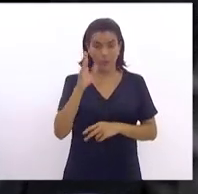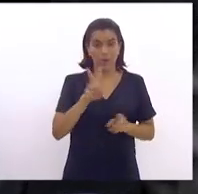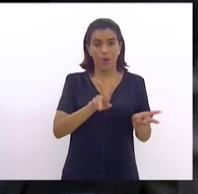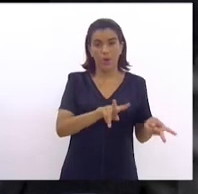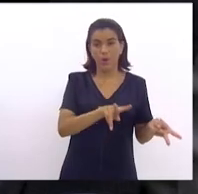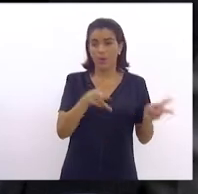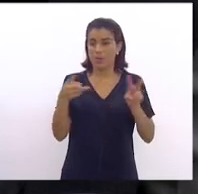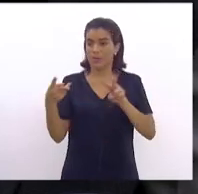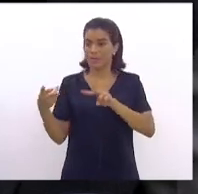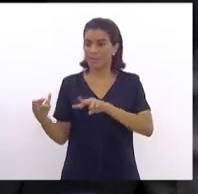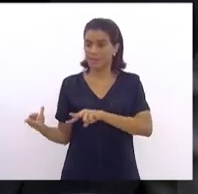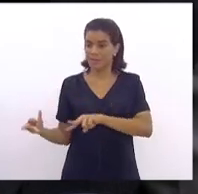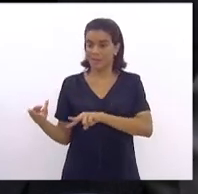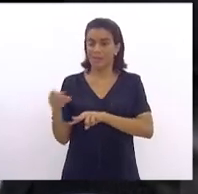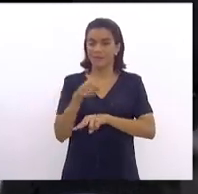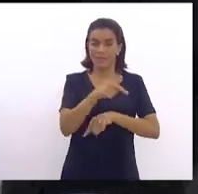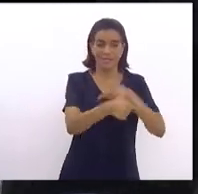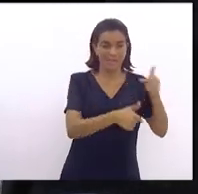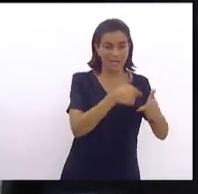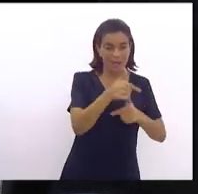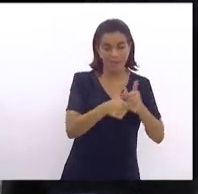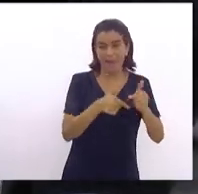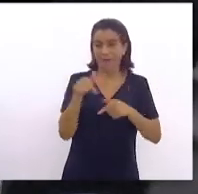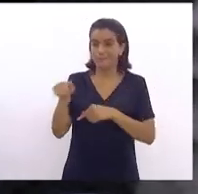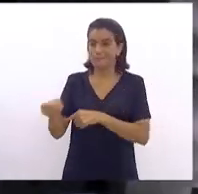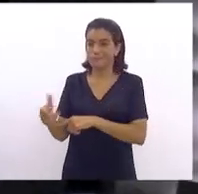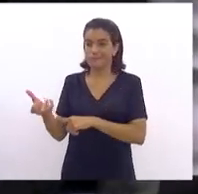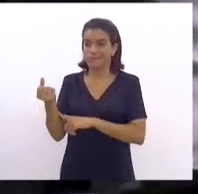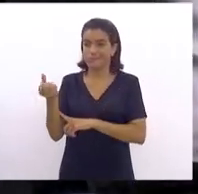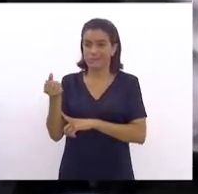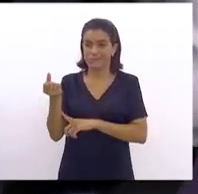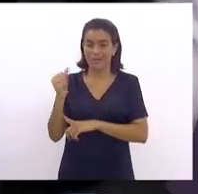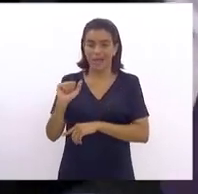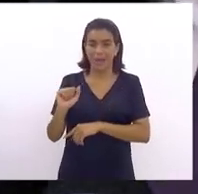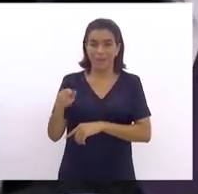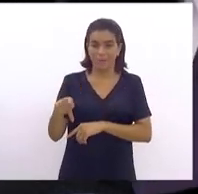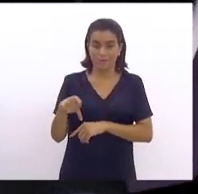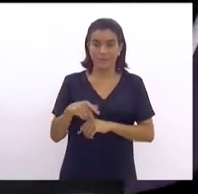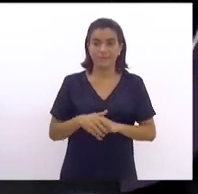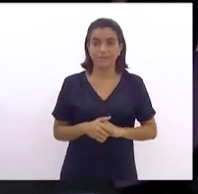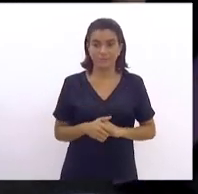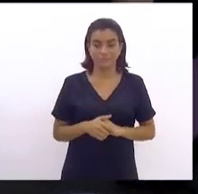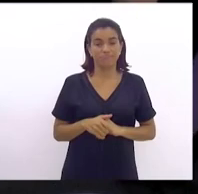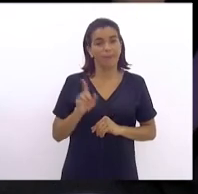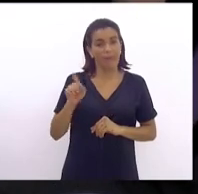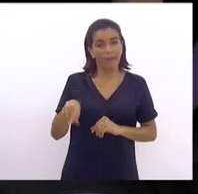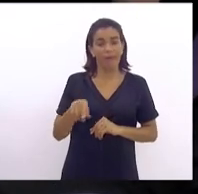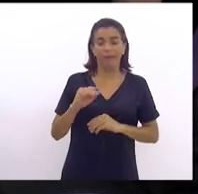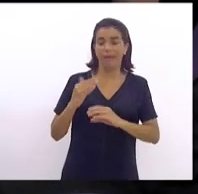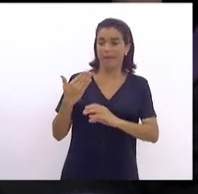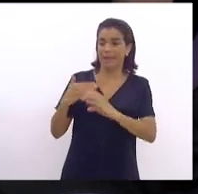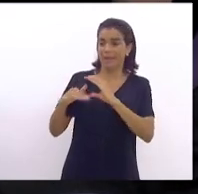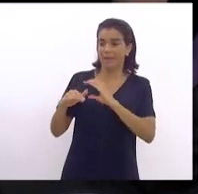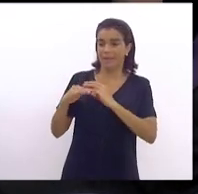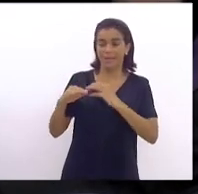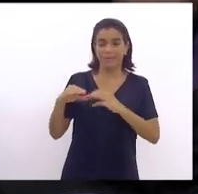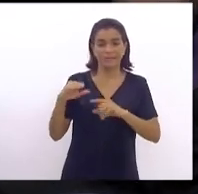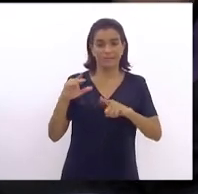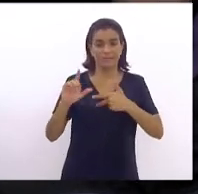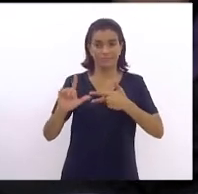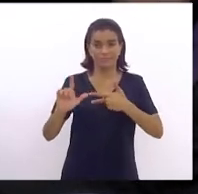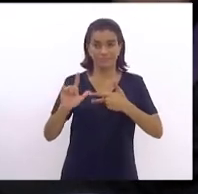de militar para inatividade, seus pensionistas, que a gente trate como indicação legislativa. Isso não